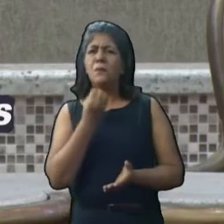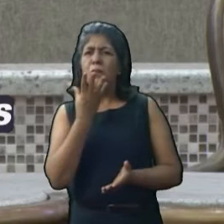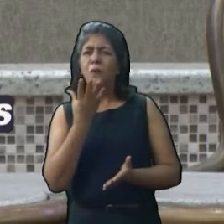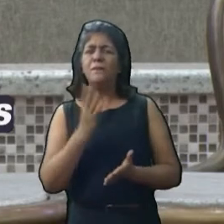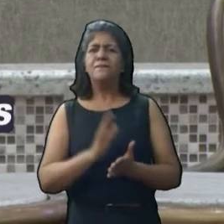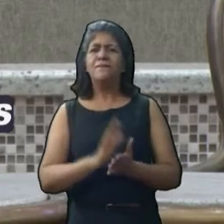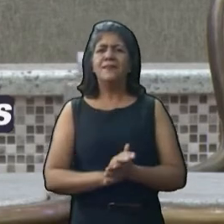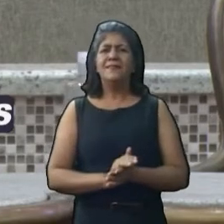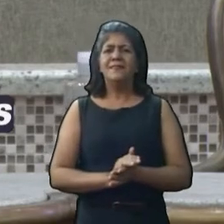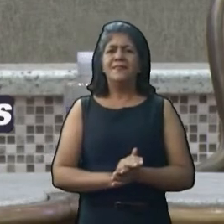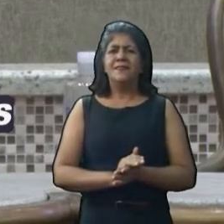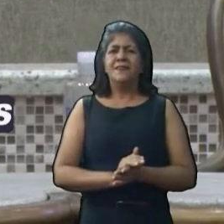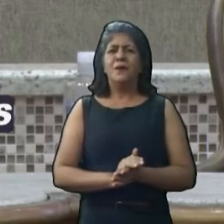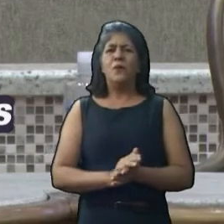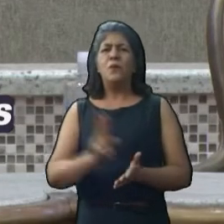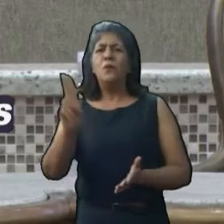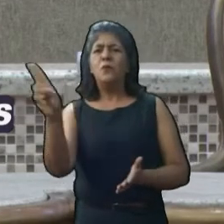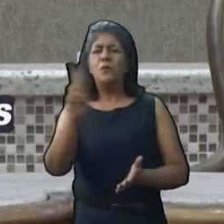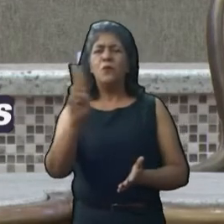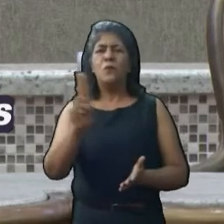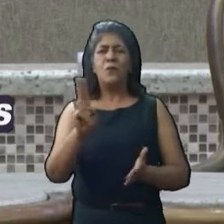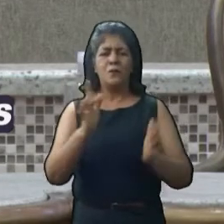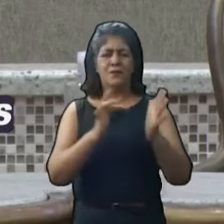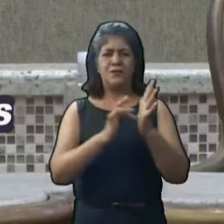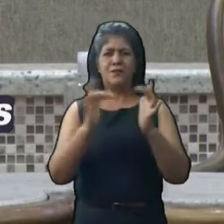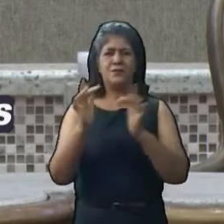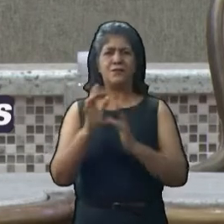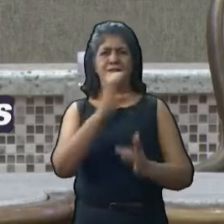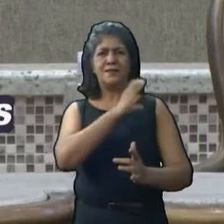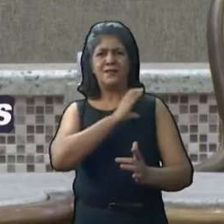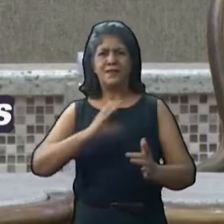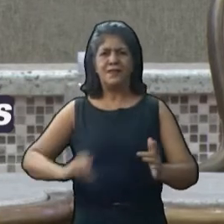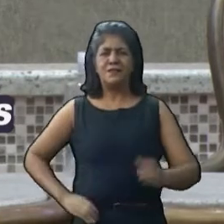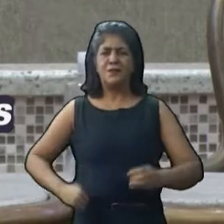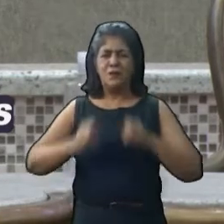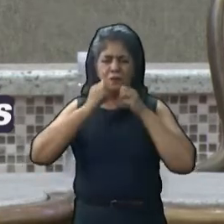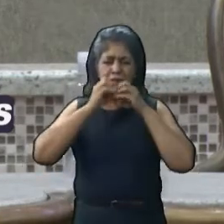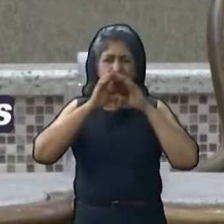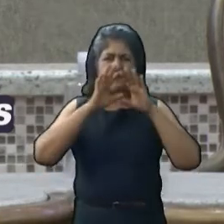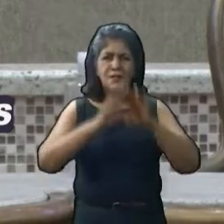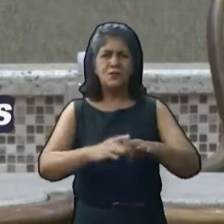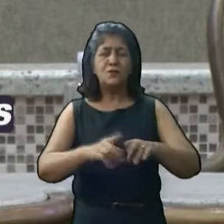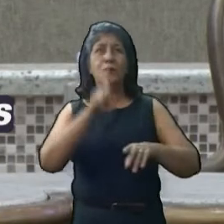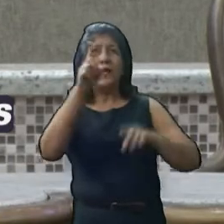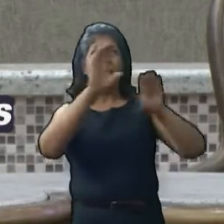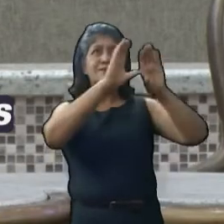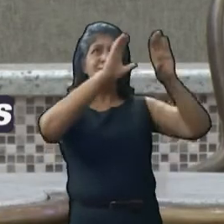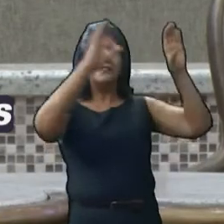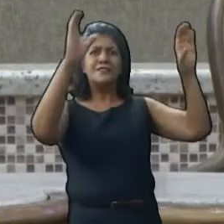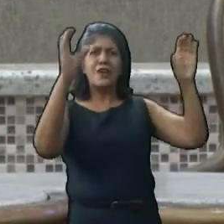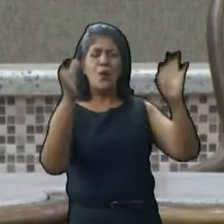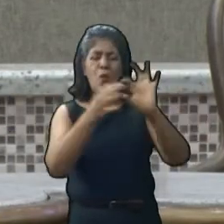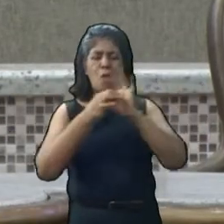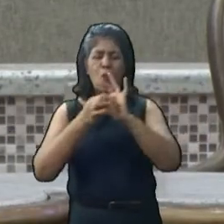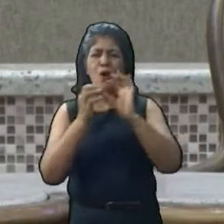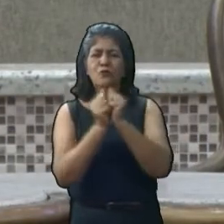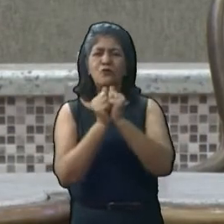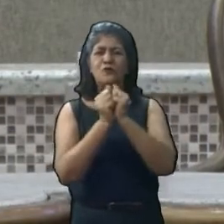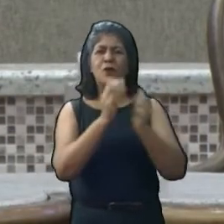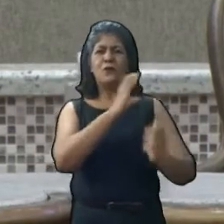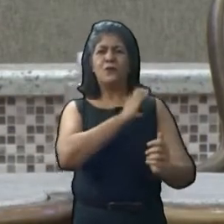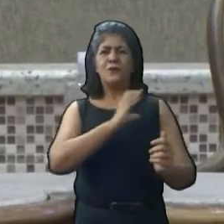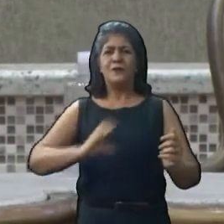com todas as bençãos espirituais nos lugares celestiais em cristo jesus